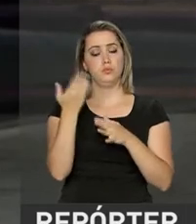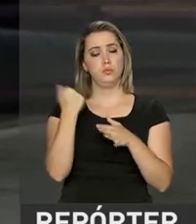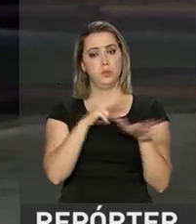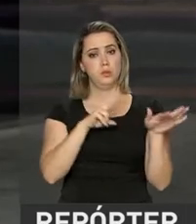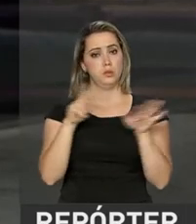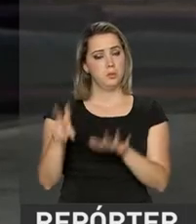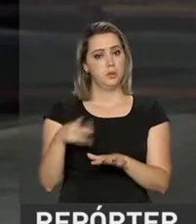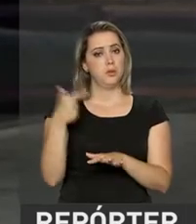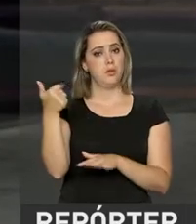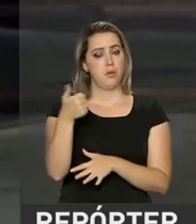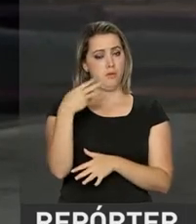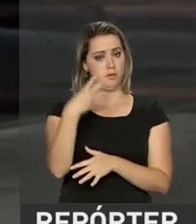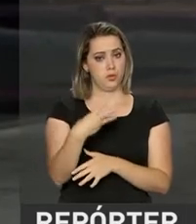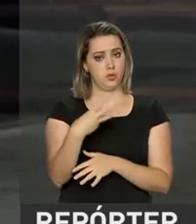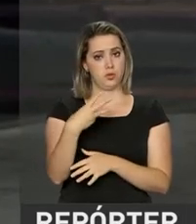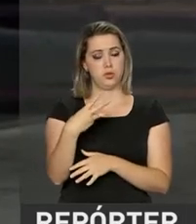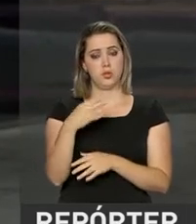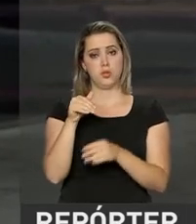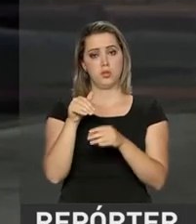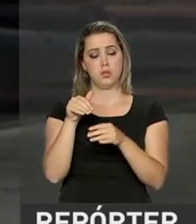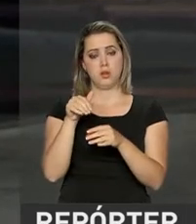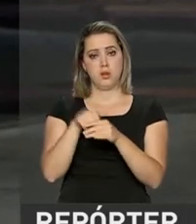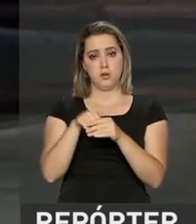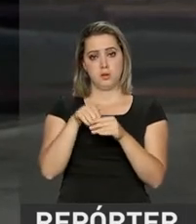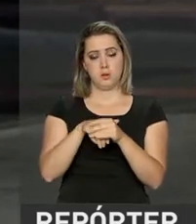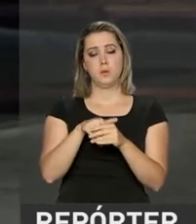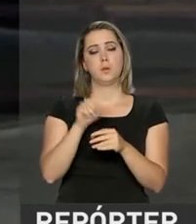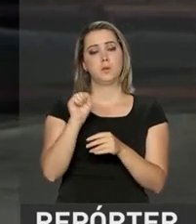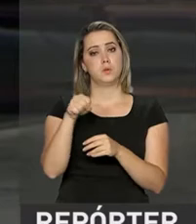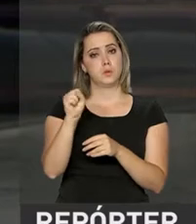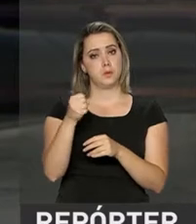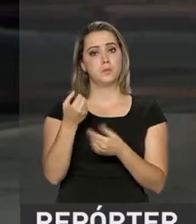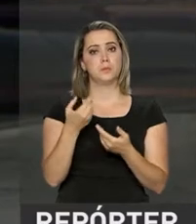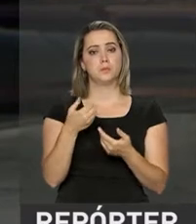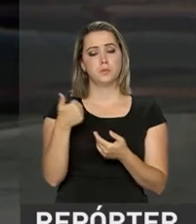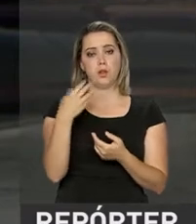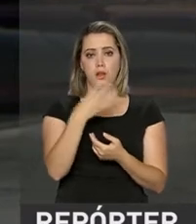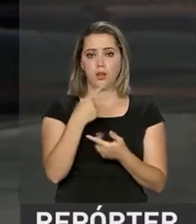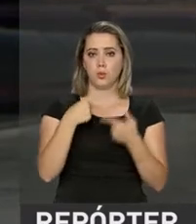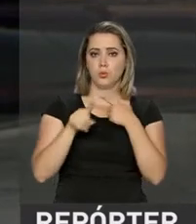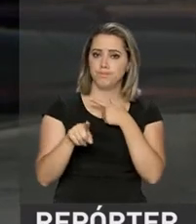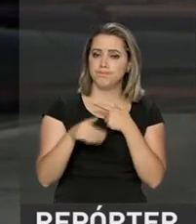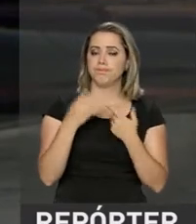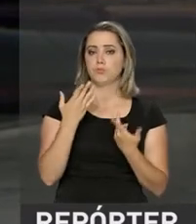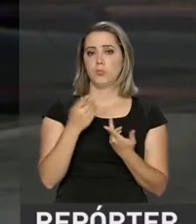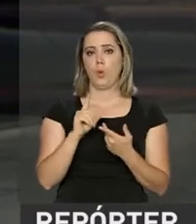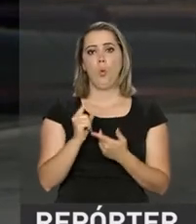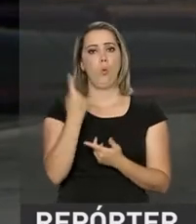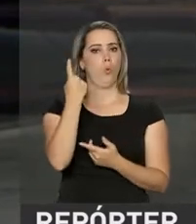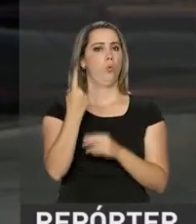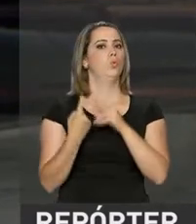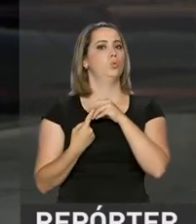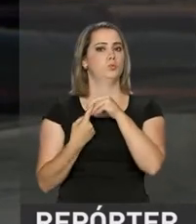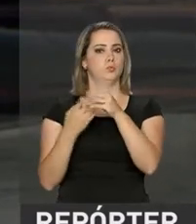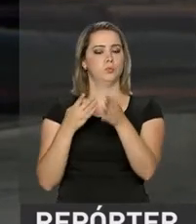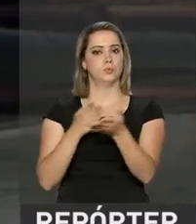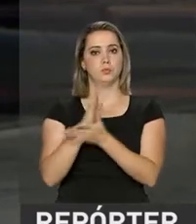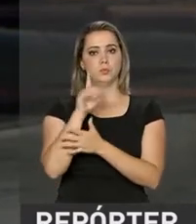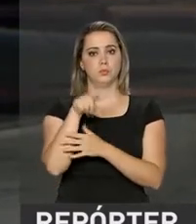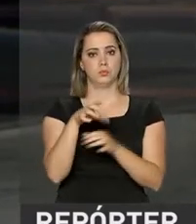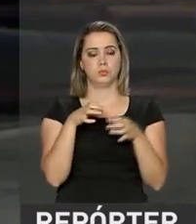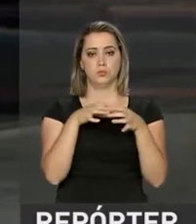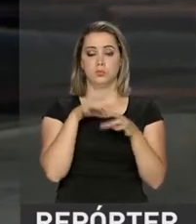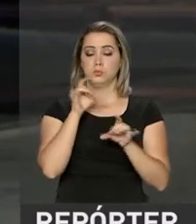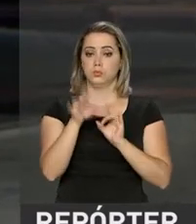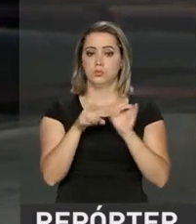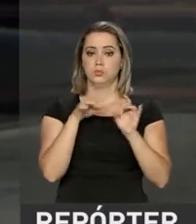23 votos favoráveis e 14 contrários o único destaque aprovado nesta terça-feira na comissão